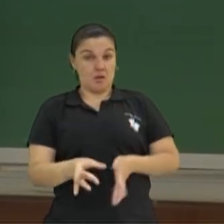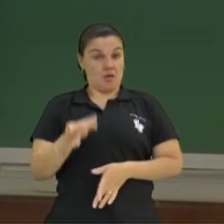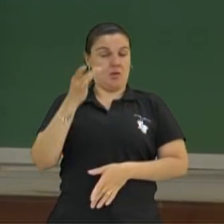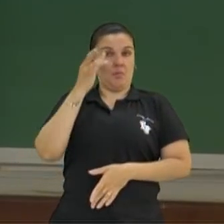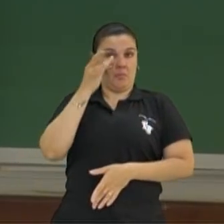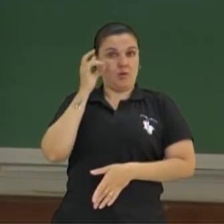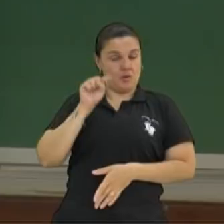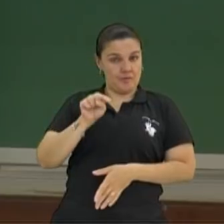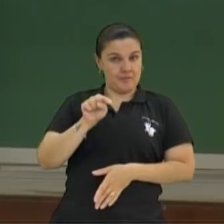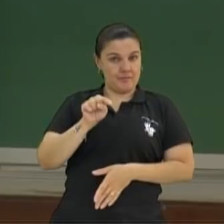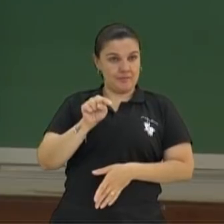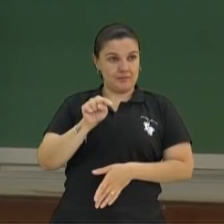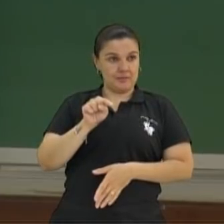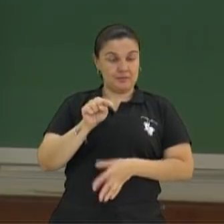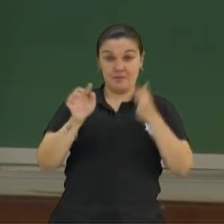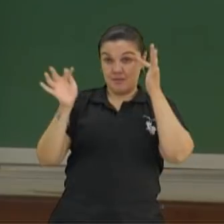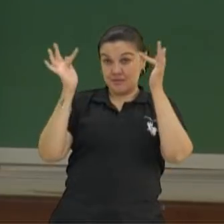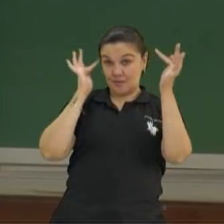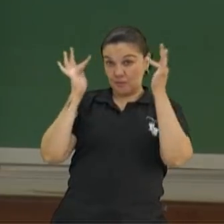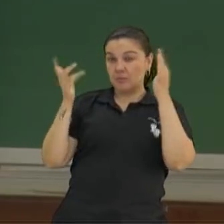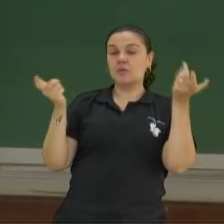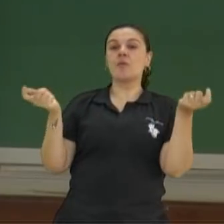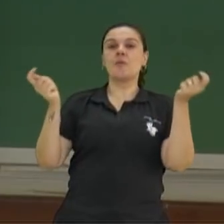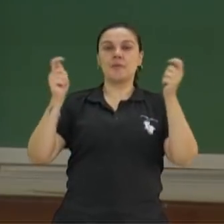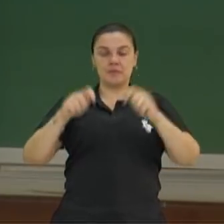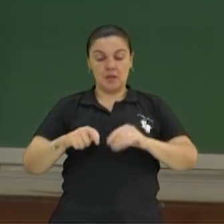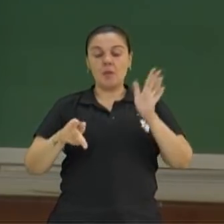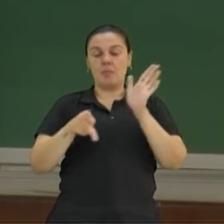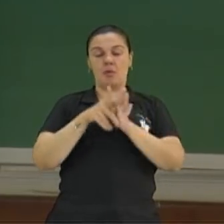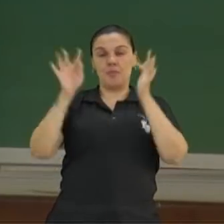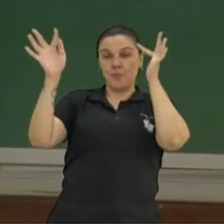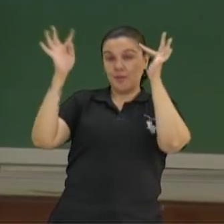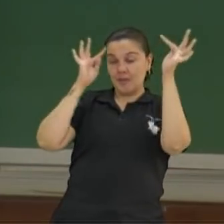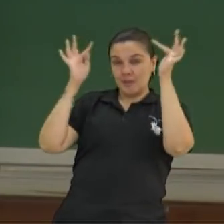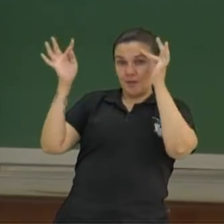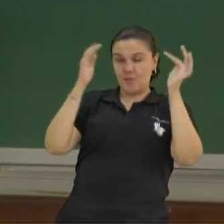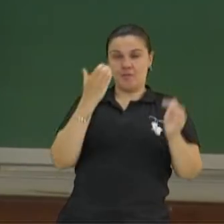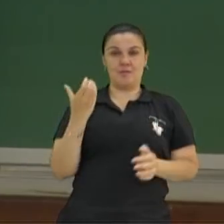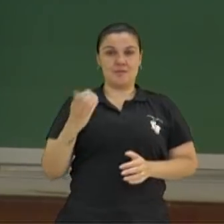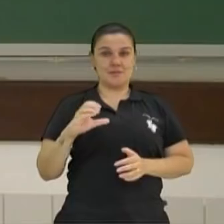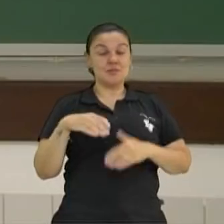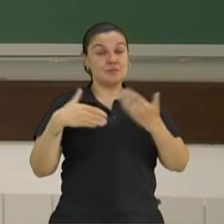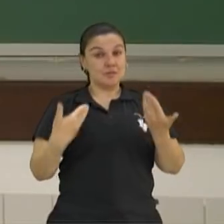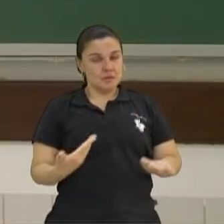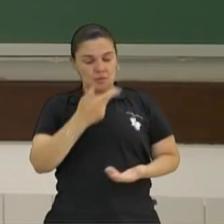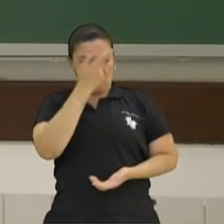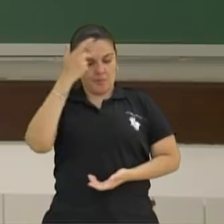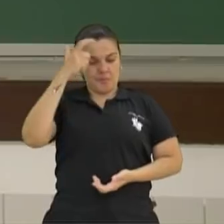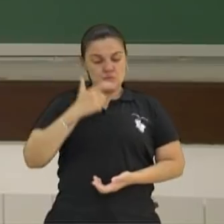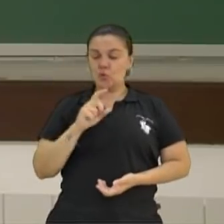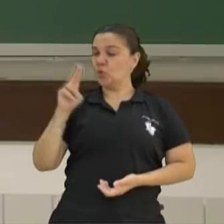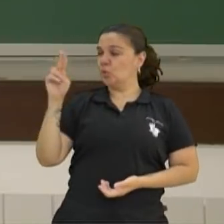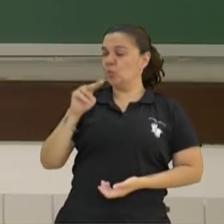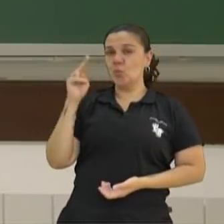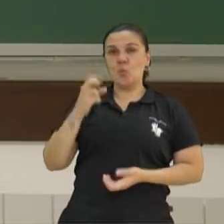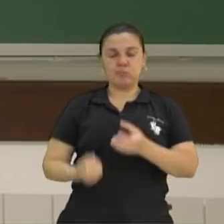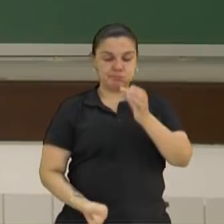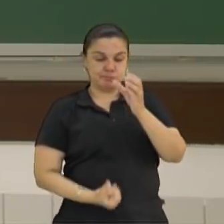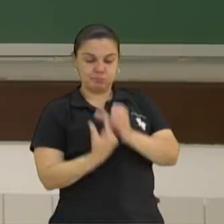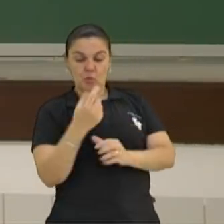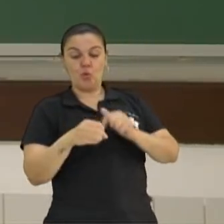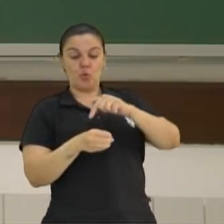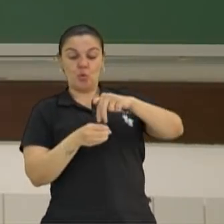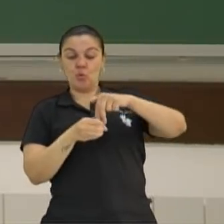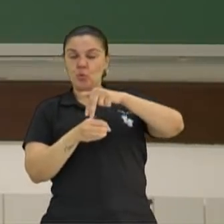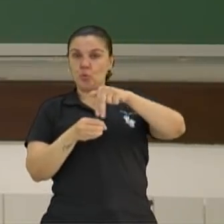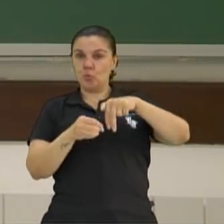comprovem tal situação, tal teoria, ela passa a ser uma teoria científica. Por mais que o ser humano nunca tenha chego ao núcleo